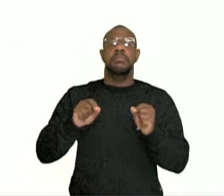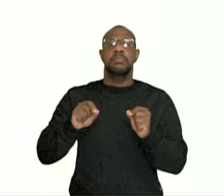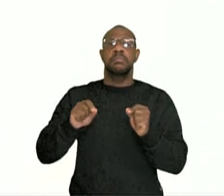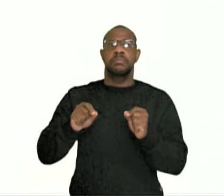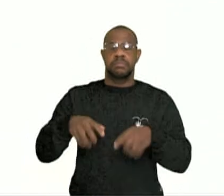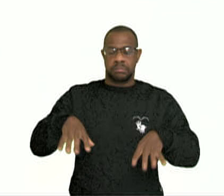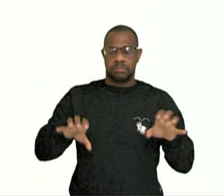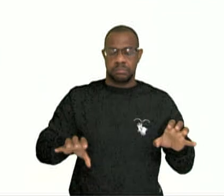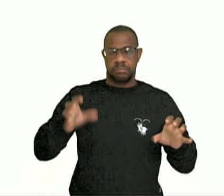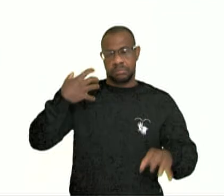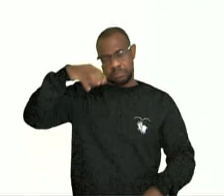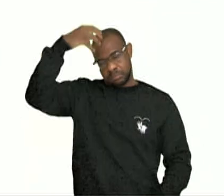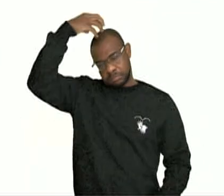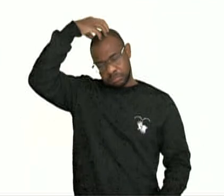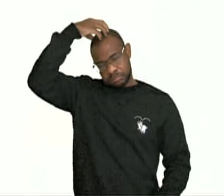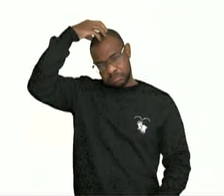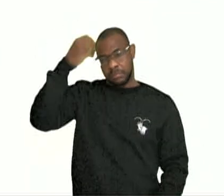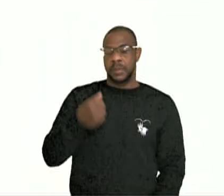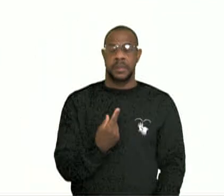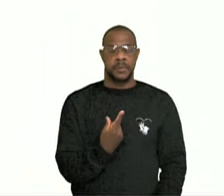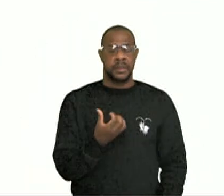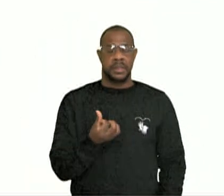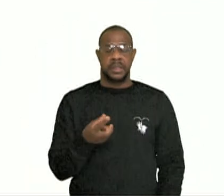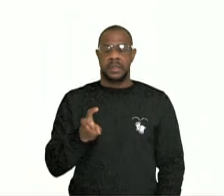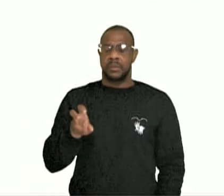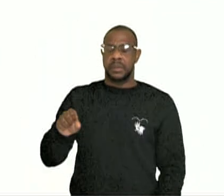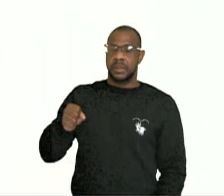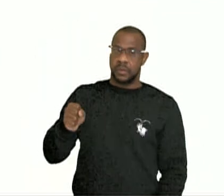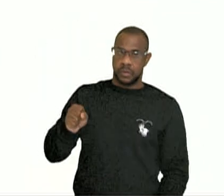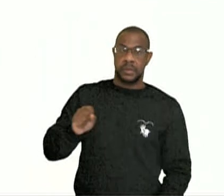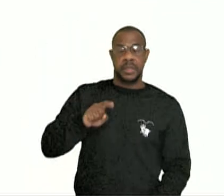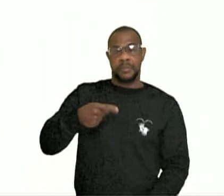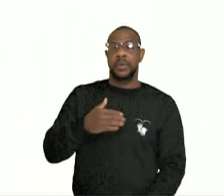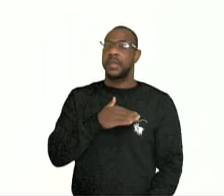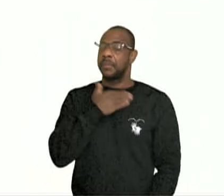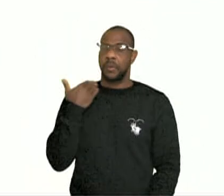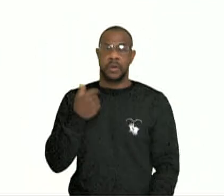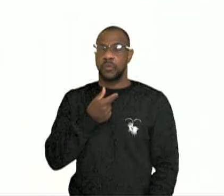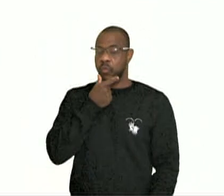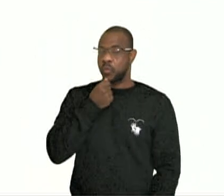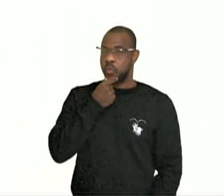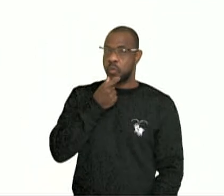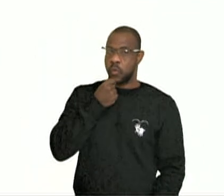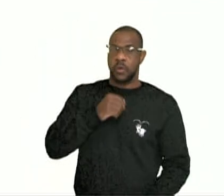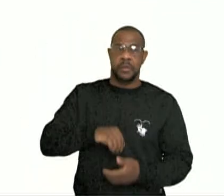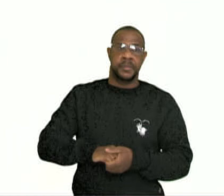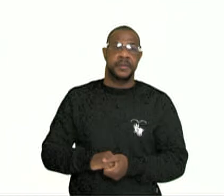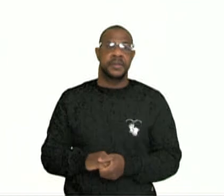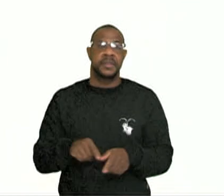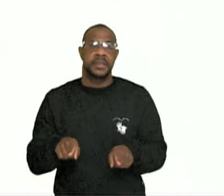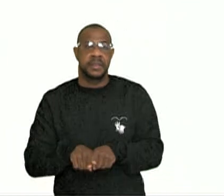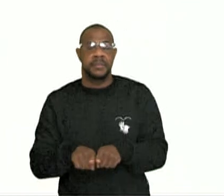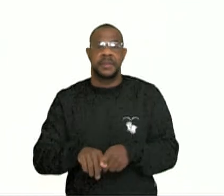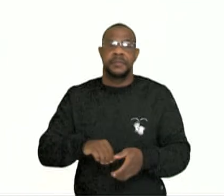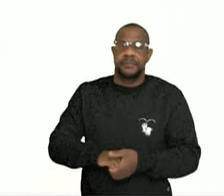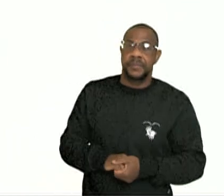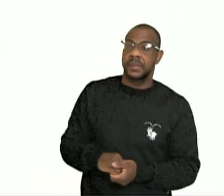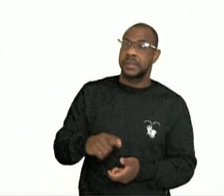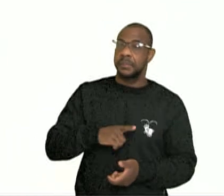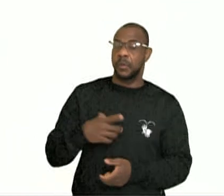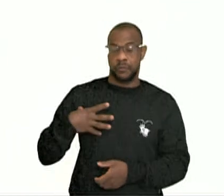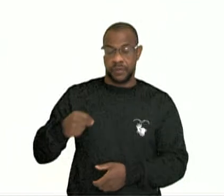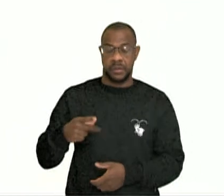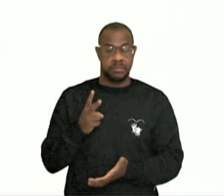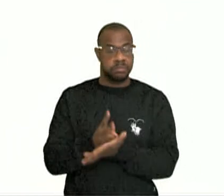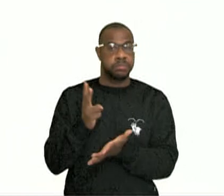monarquia em 1658 após a morte de Oliver Cromwell e a inabilidade política do seu filho em se manter ao poder.